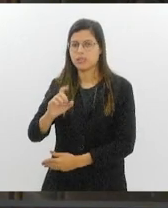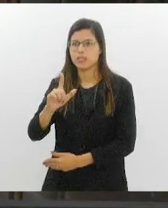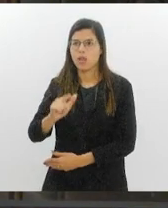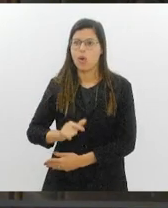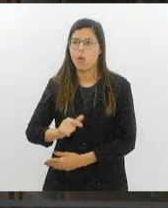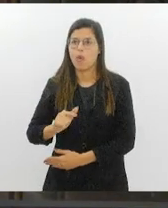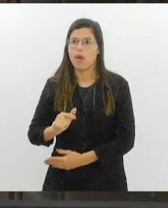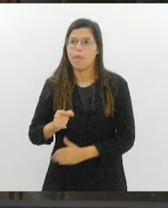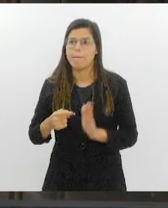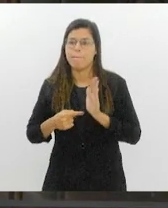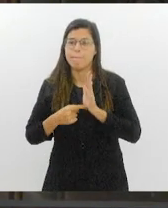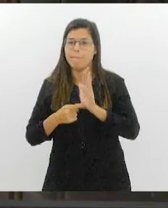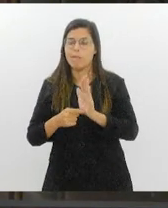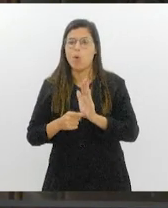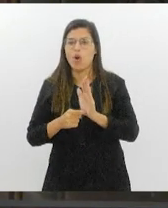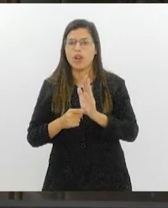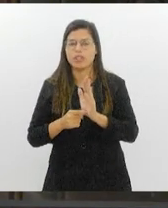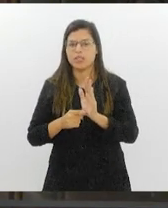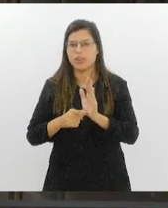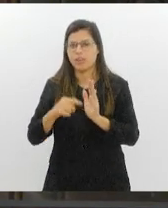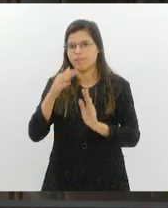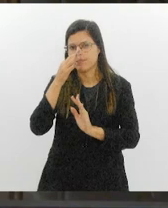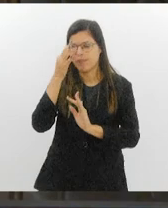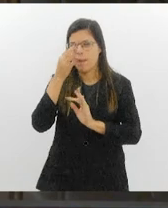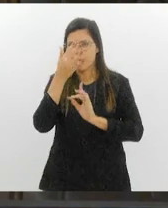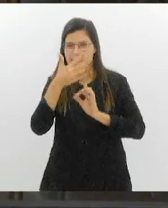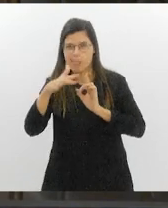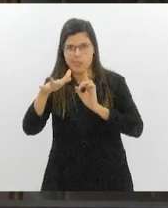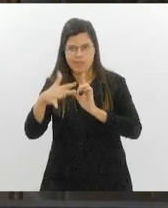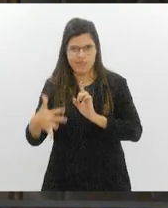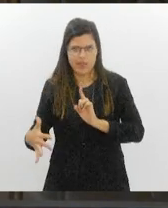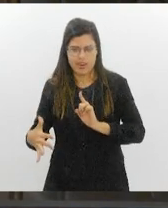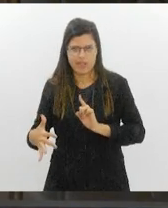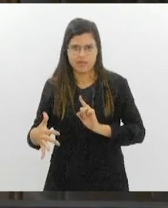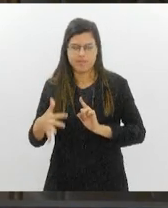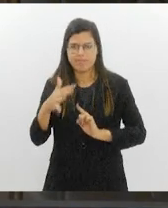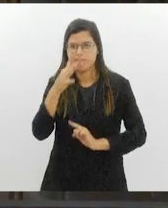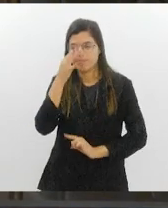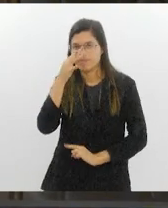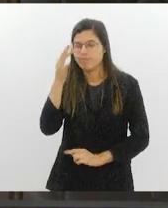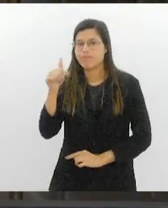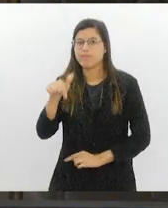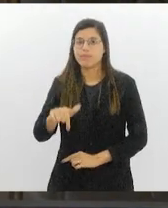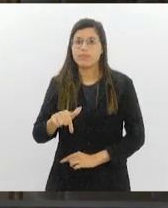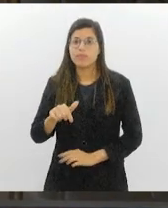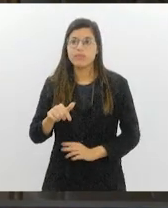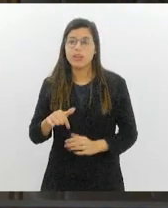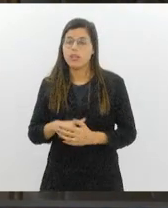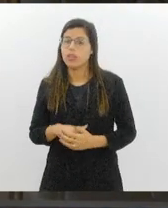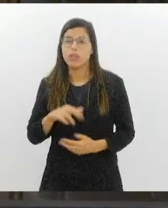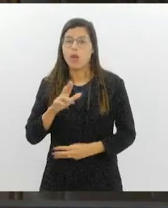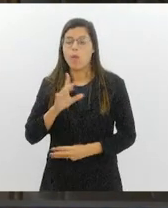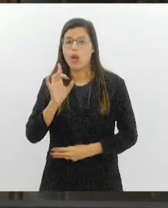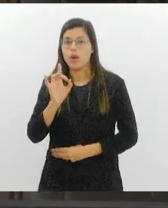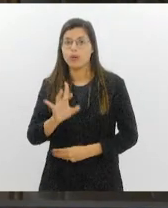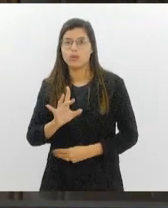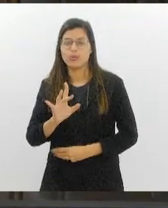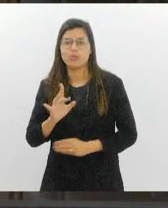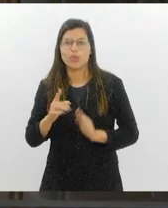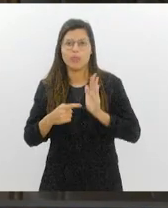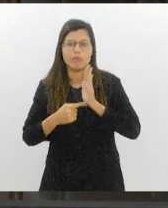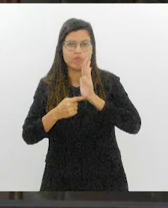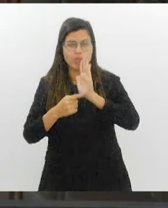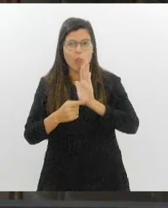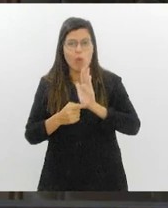Sagração da Primavera de Stravinsky. É um espetáculo que não é somente uma demonstração da incrível